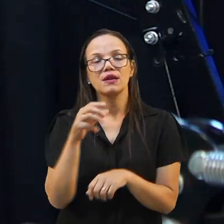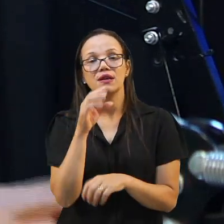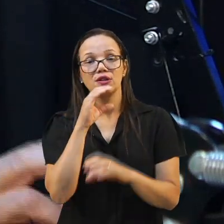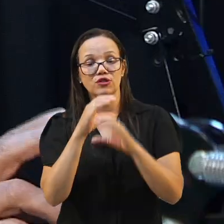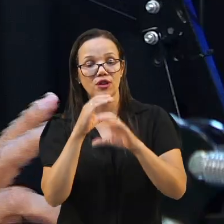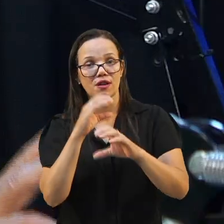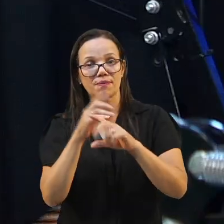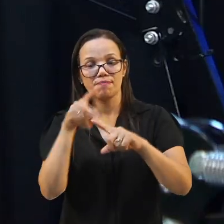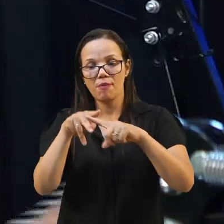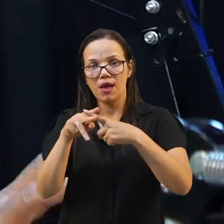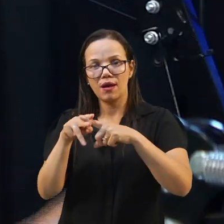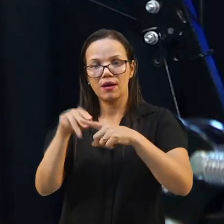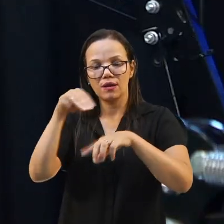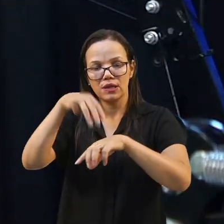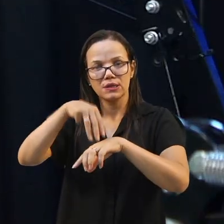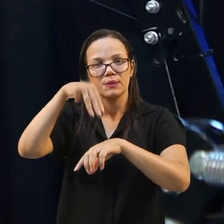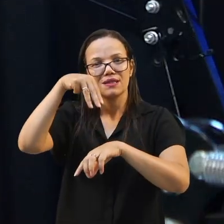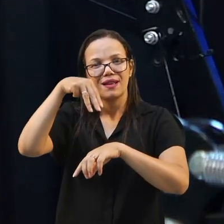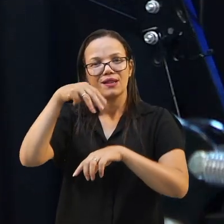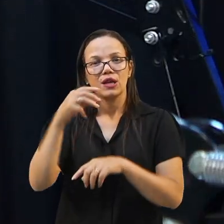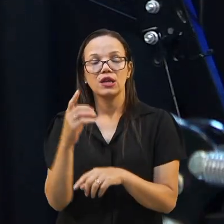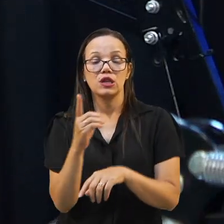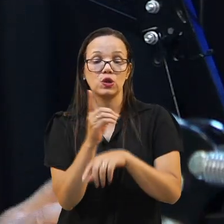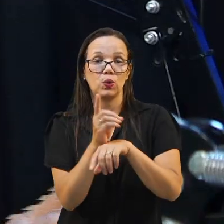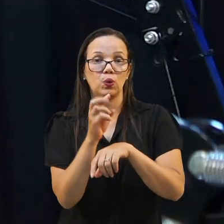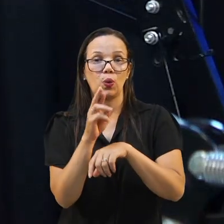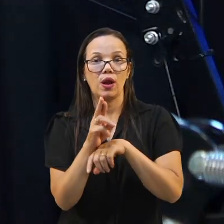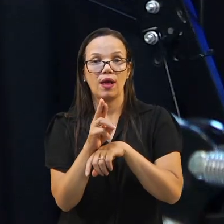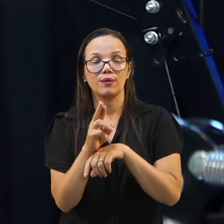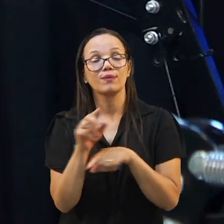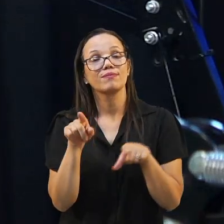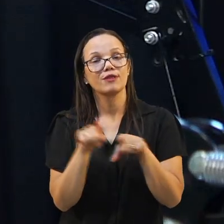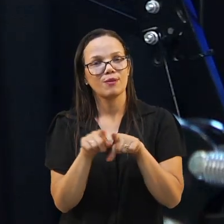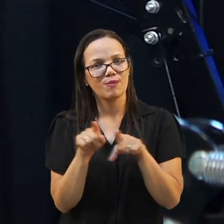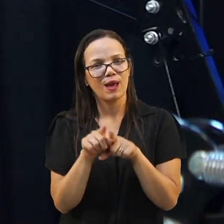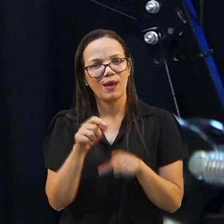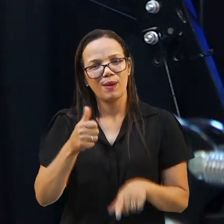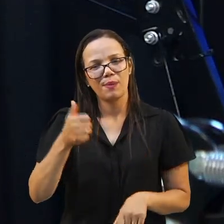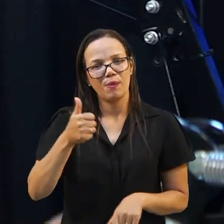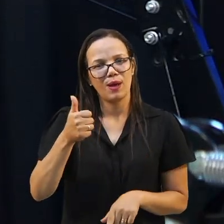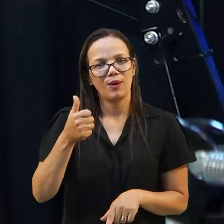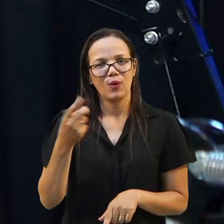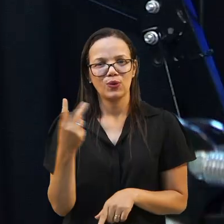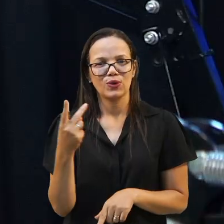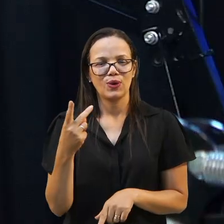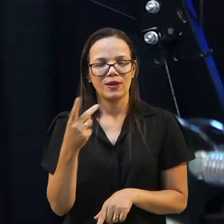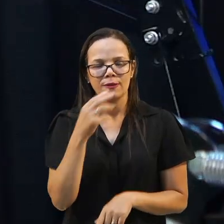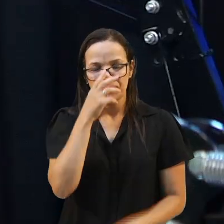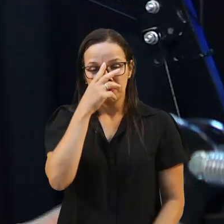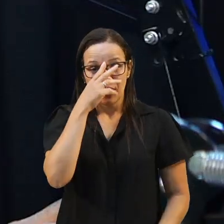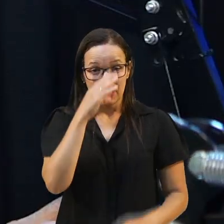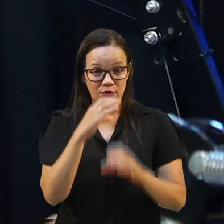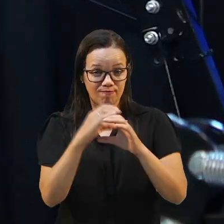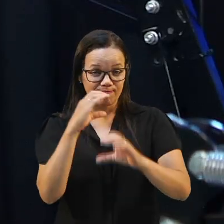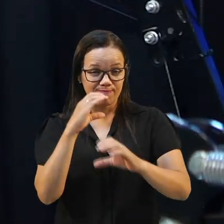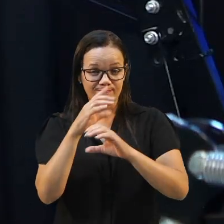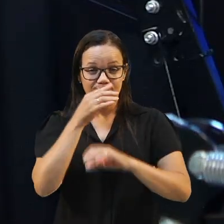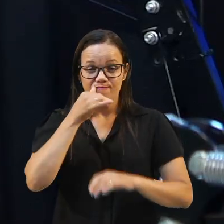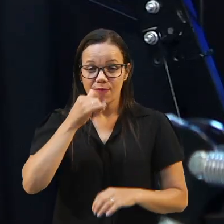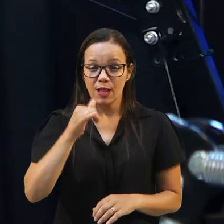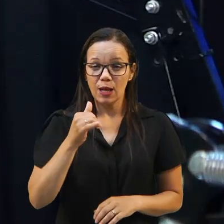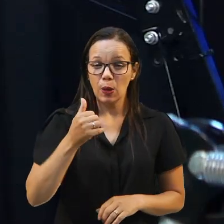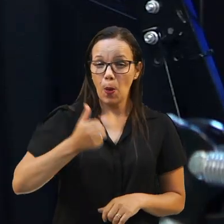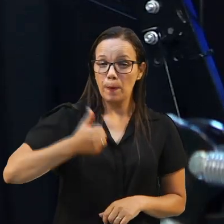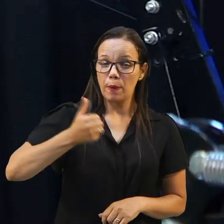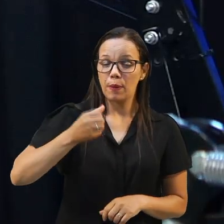mestrado. E os 2 primeiros doutorados da UFO. E a engenharia elétrica foi